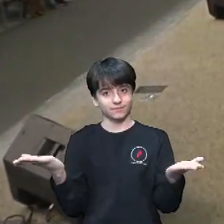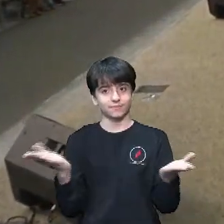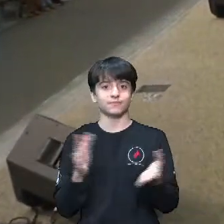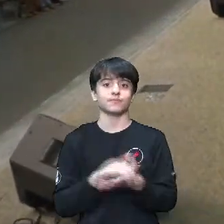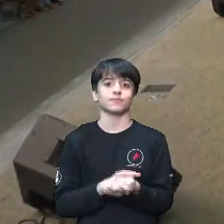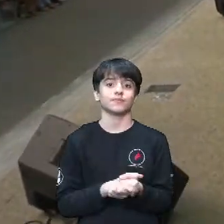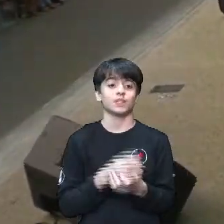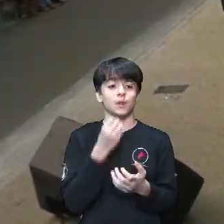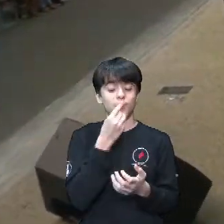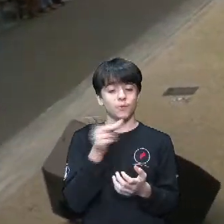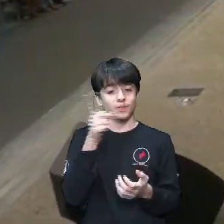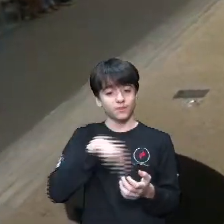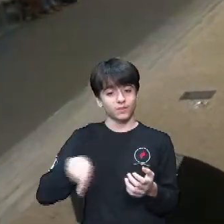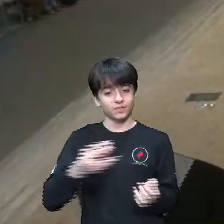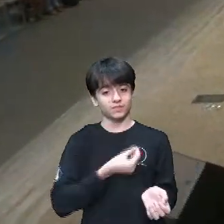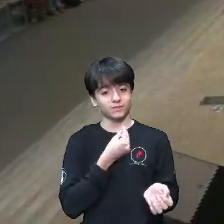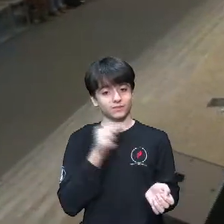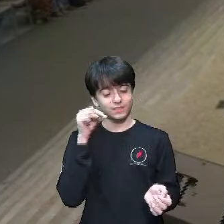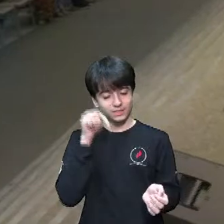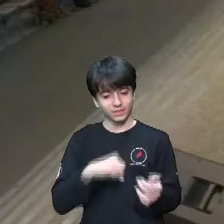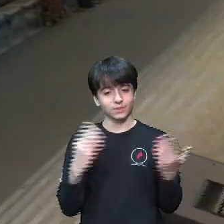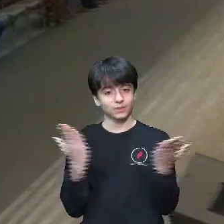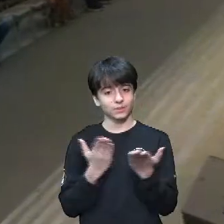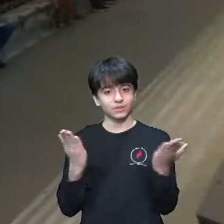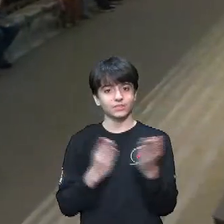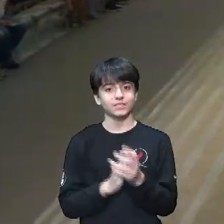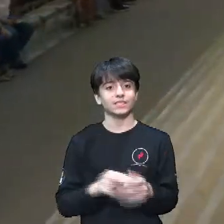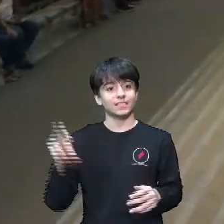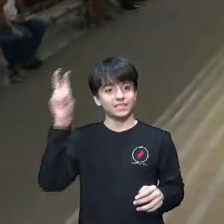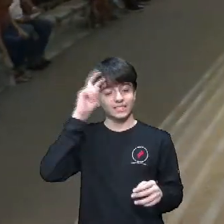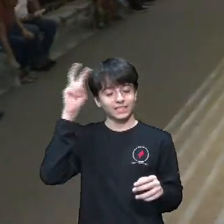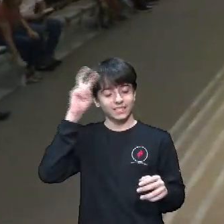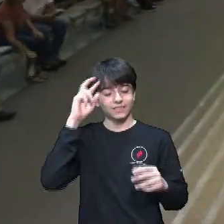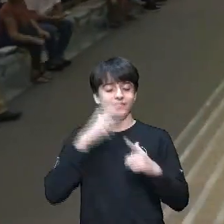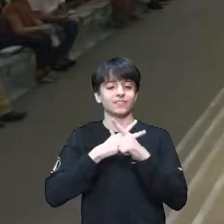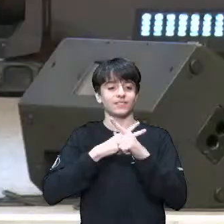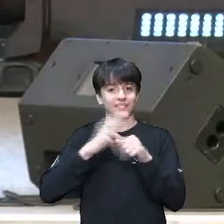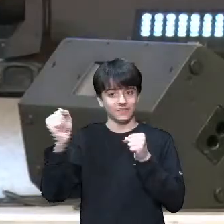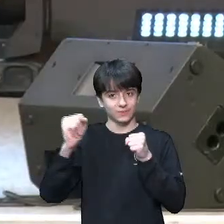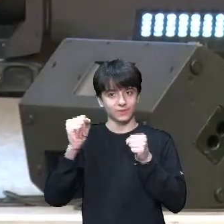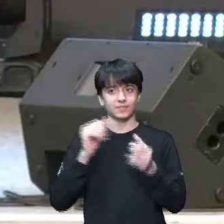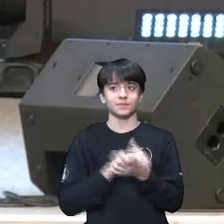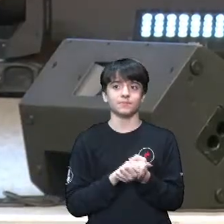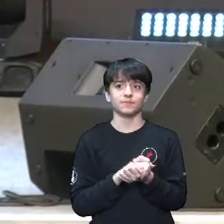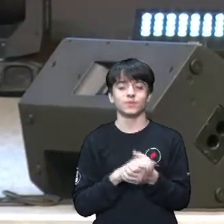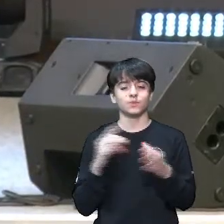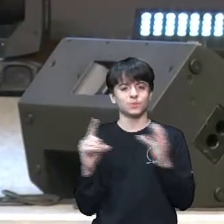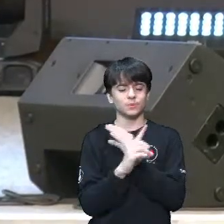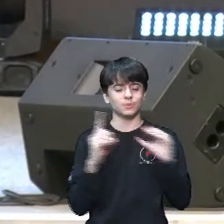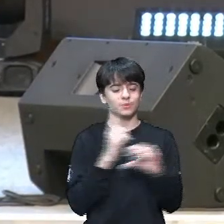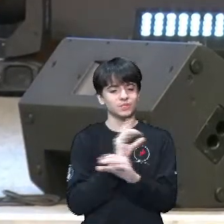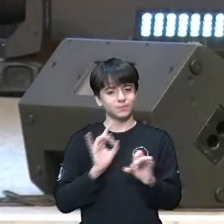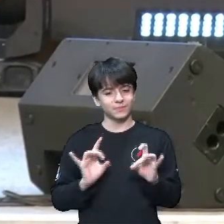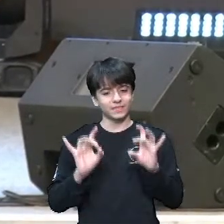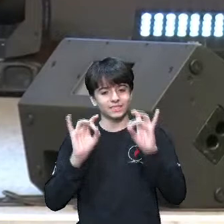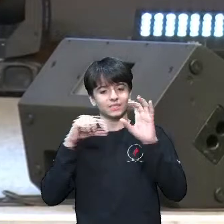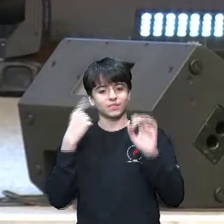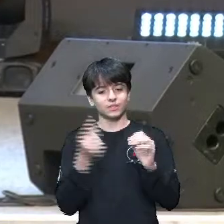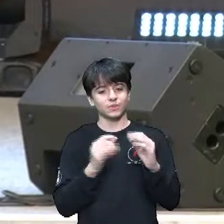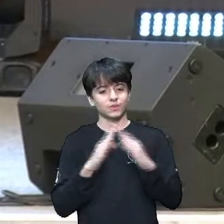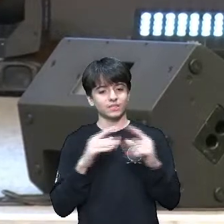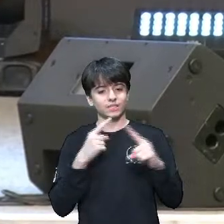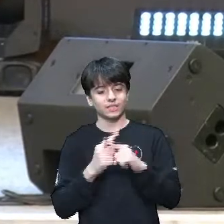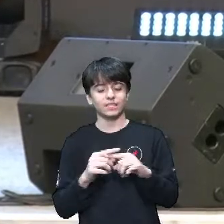Que bom que você está aqui na quinta-feira da vitória. Um culto especial da nossa igreja, um culto